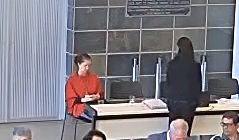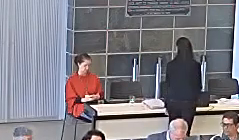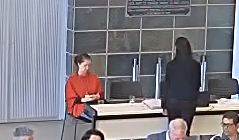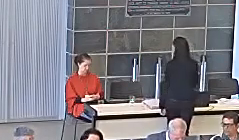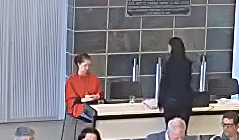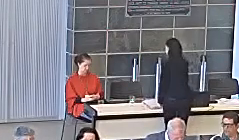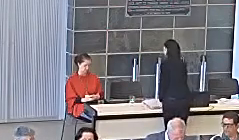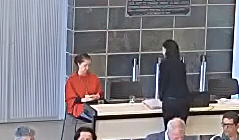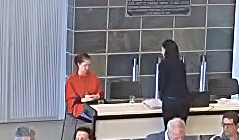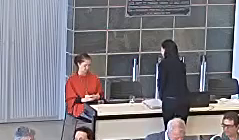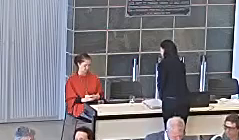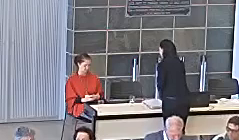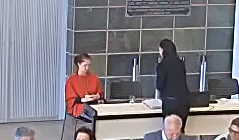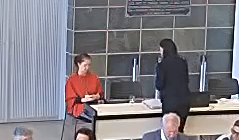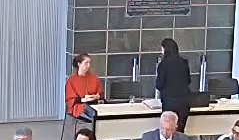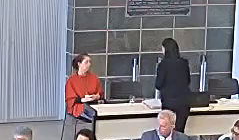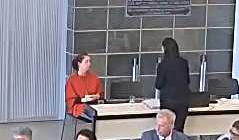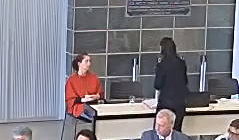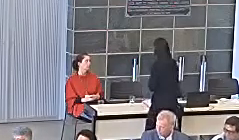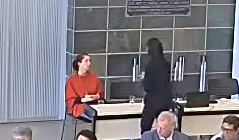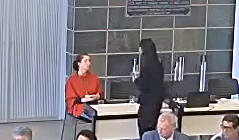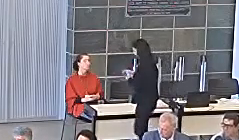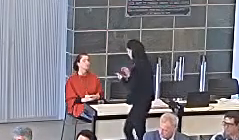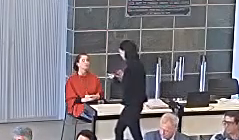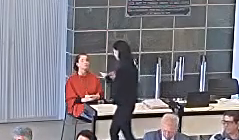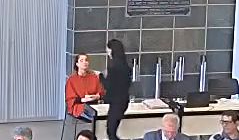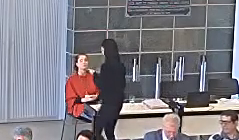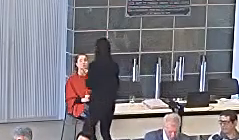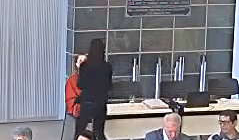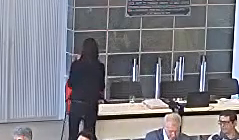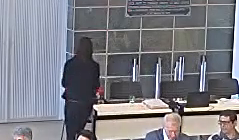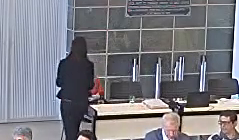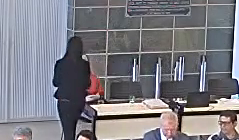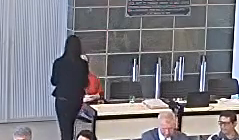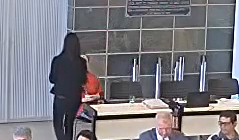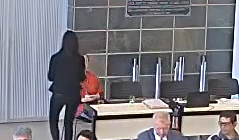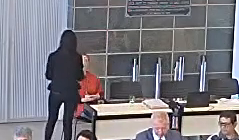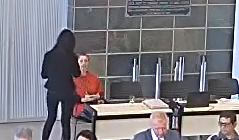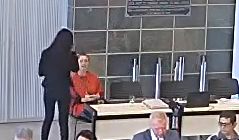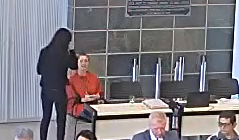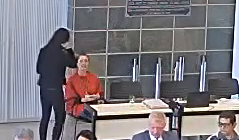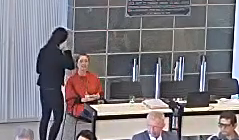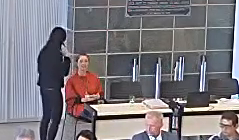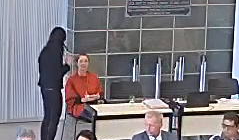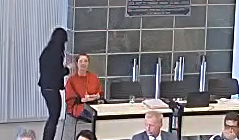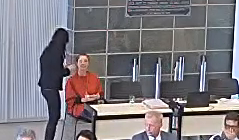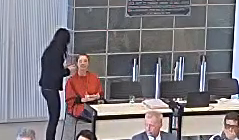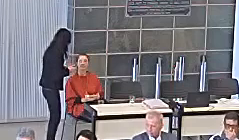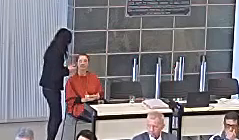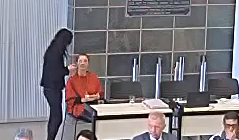O Frei Elton. Excelentíssimo deputado Betão,